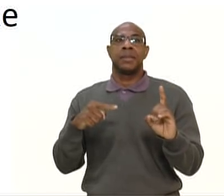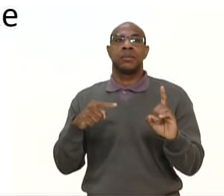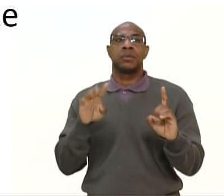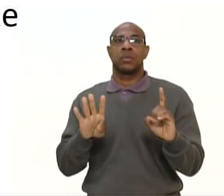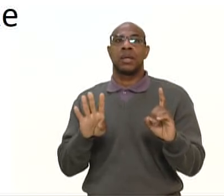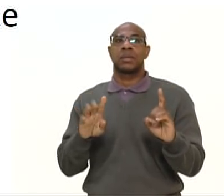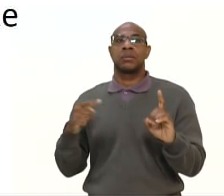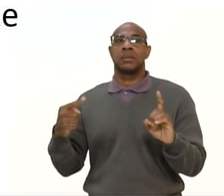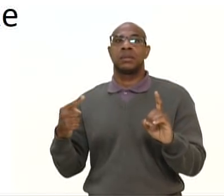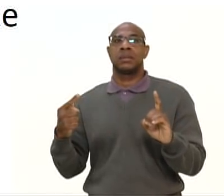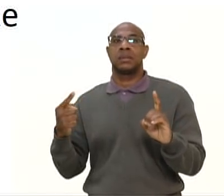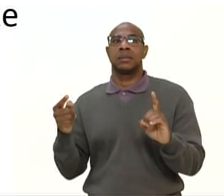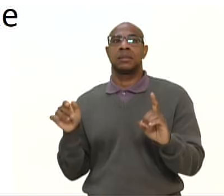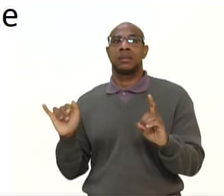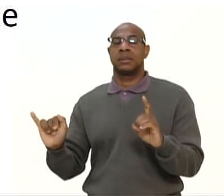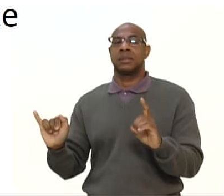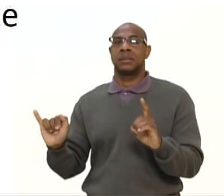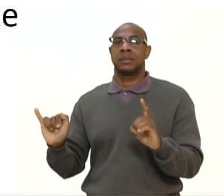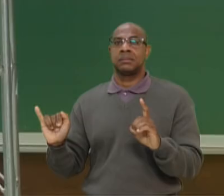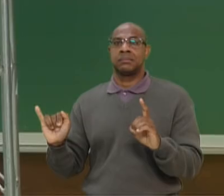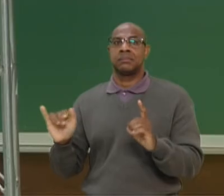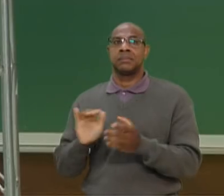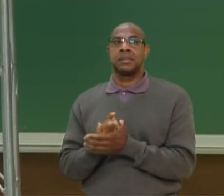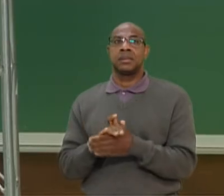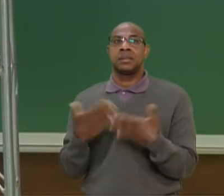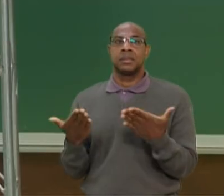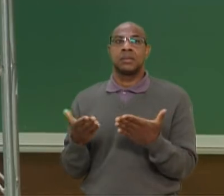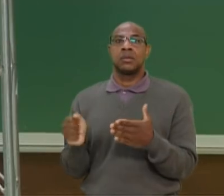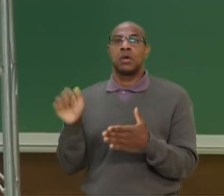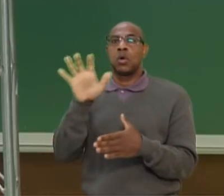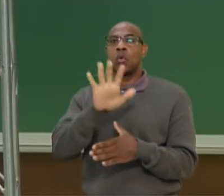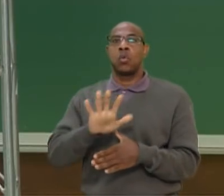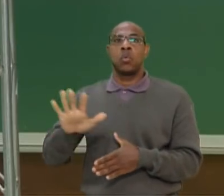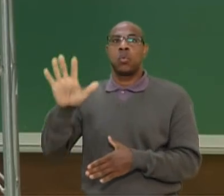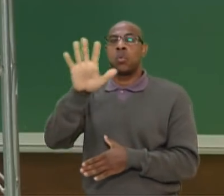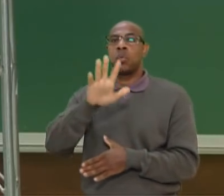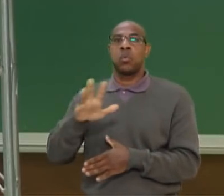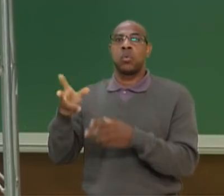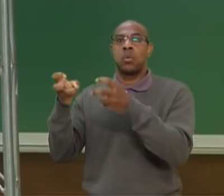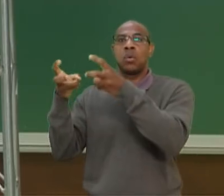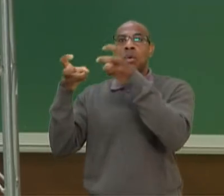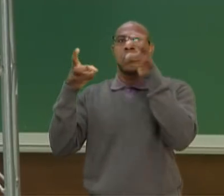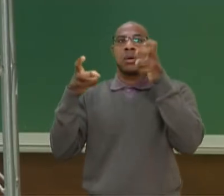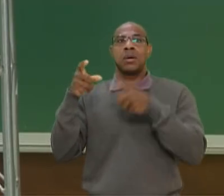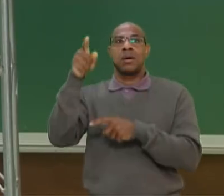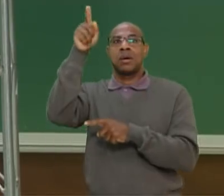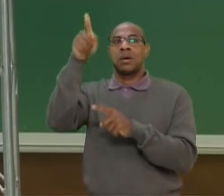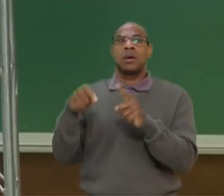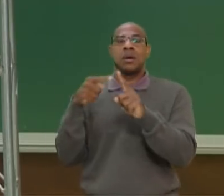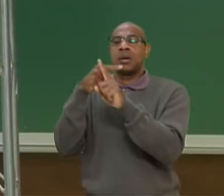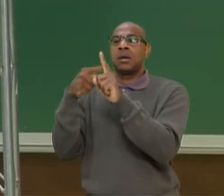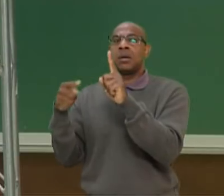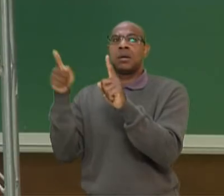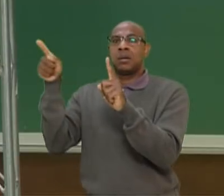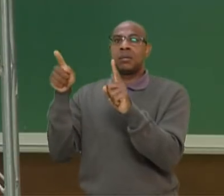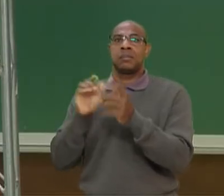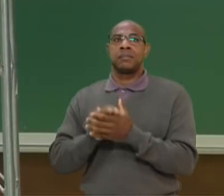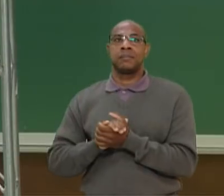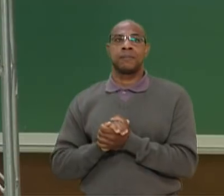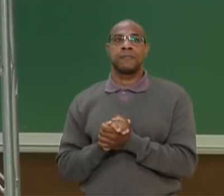real e menos 1 para a parte imaginária. Então, localização no sistema de Argand-Gauss da parte